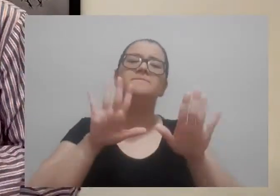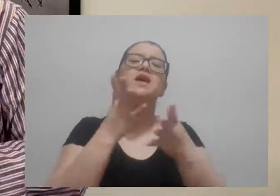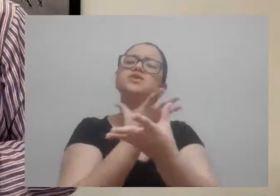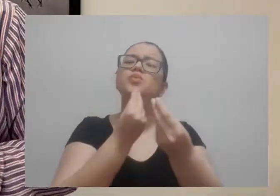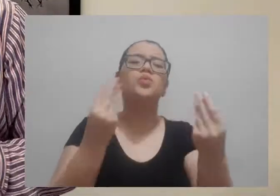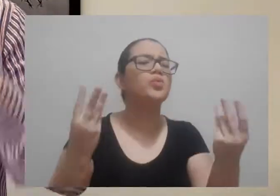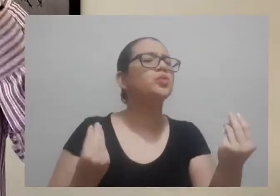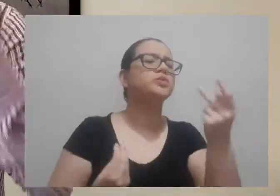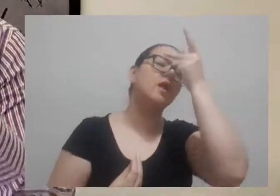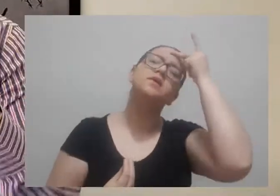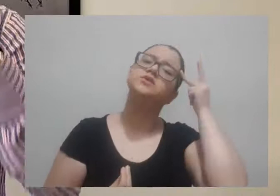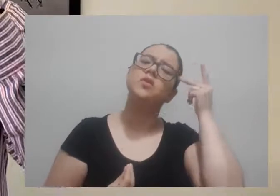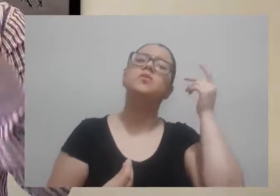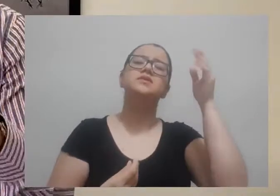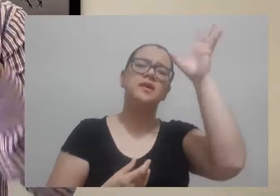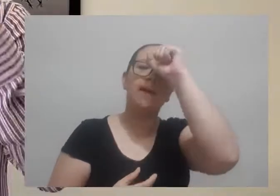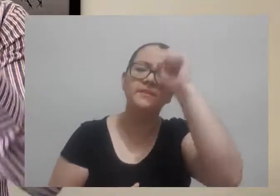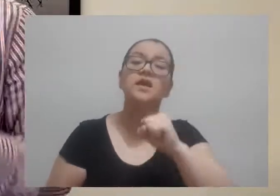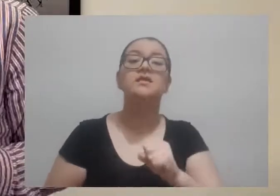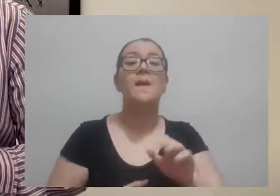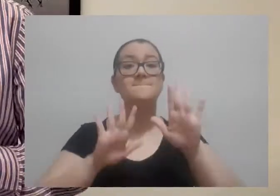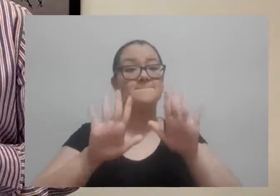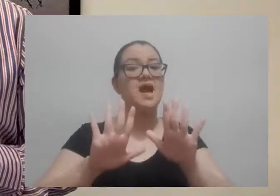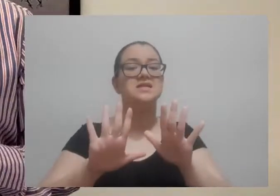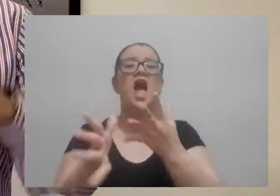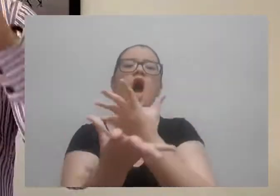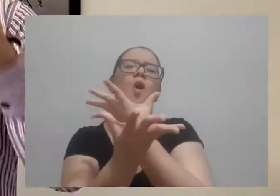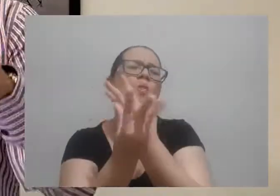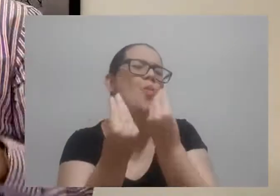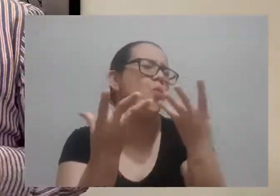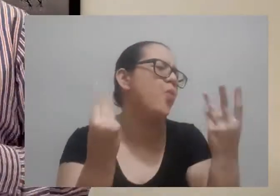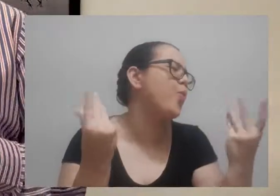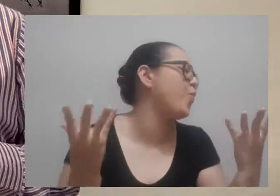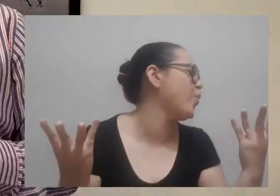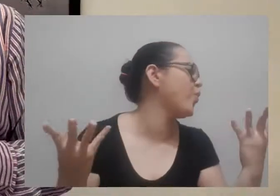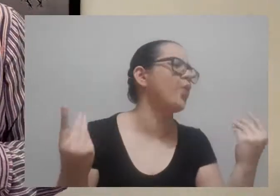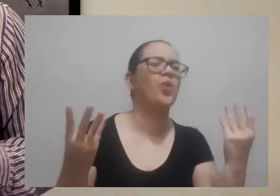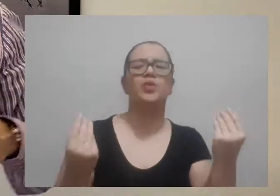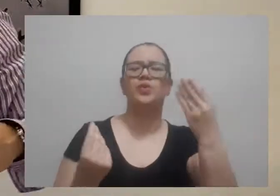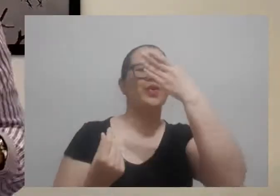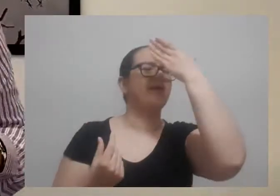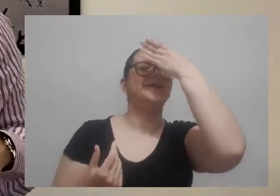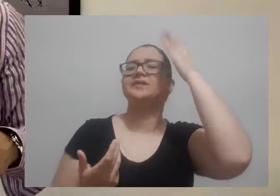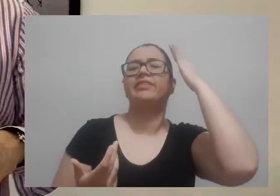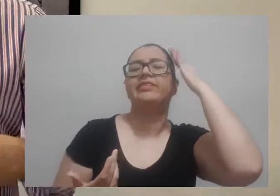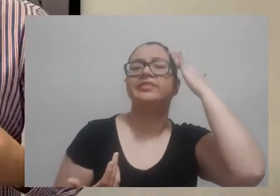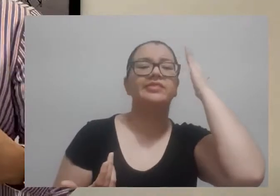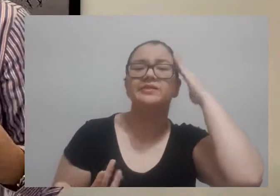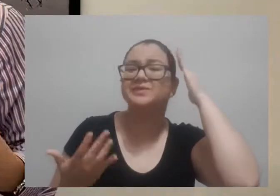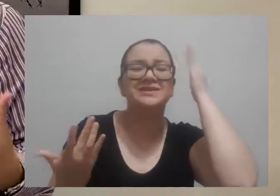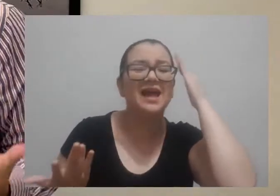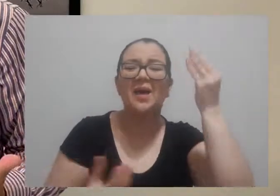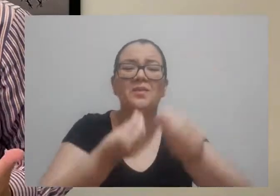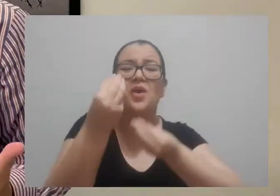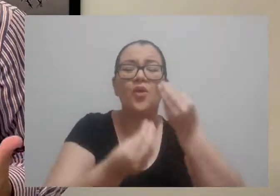ele conclui: mas muitos não sabem como amar a pessoa que os esbofeteou. Aí você vê que Cristo